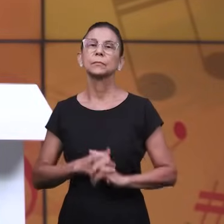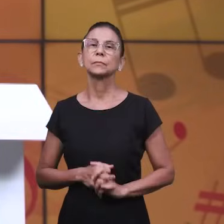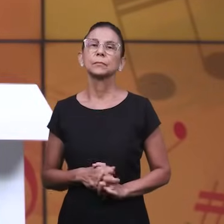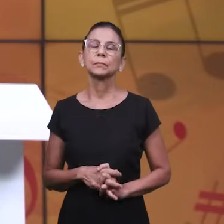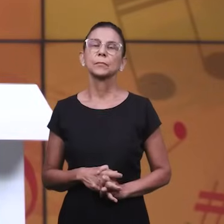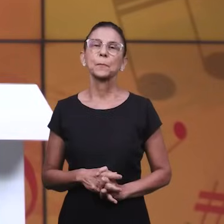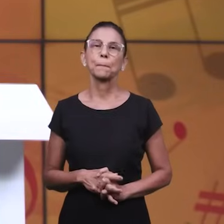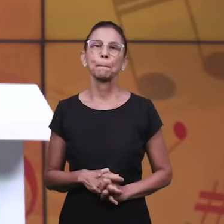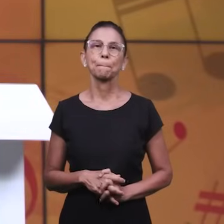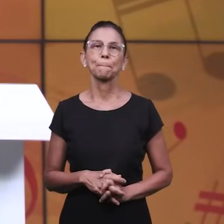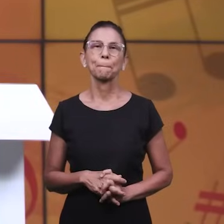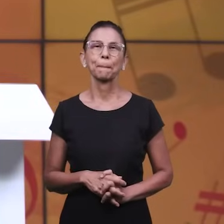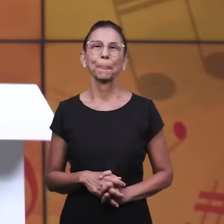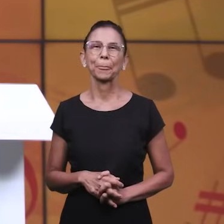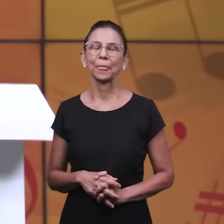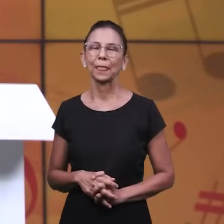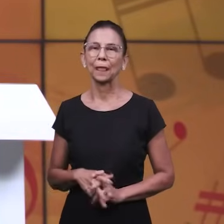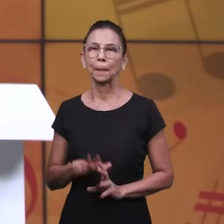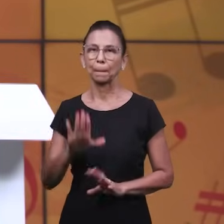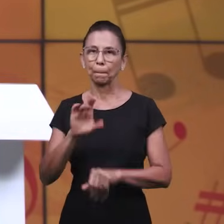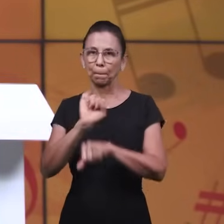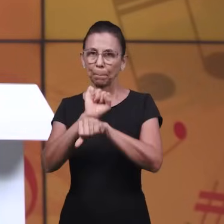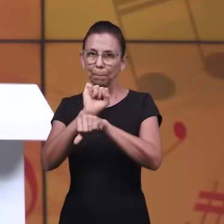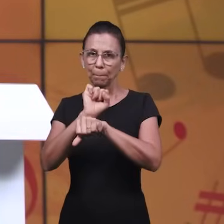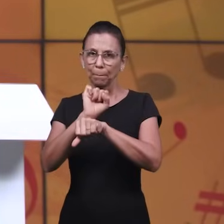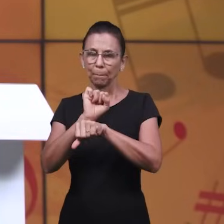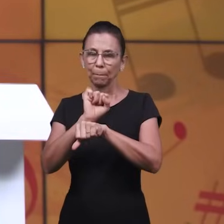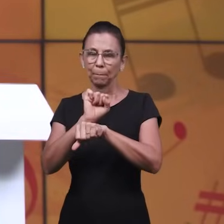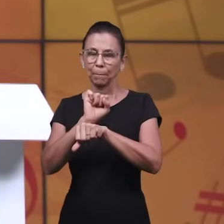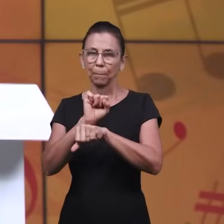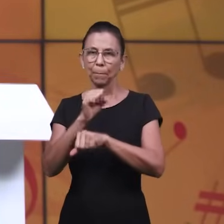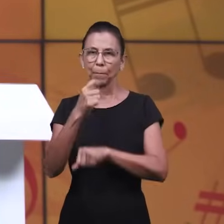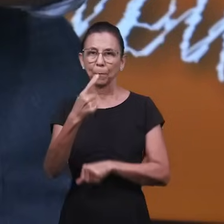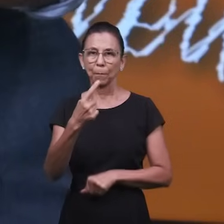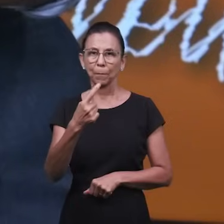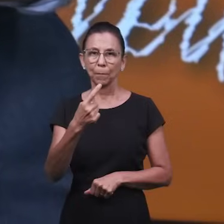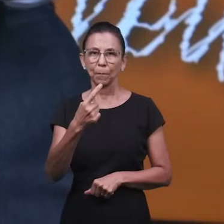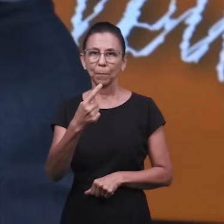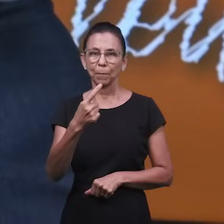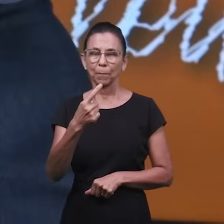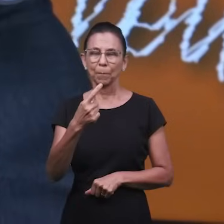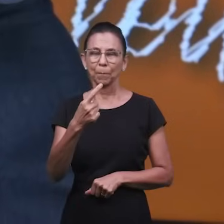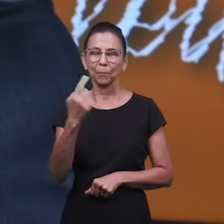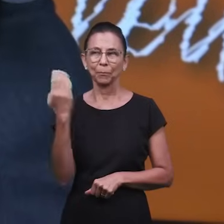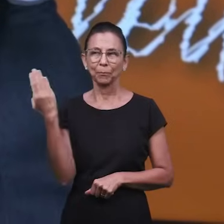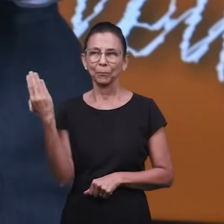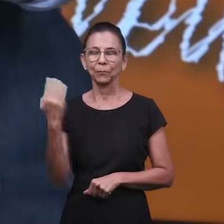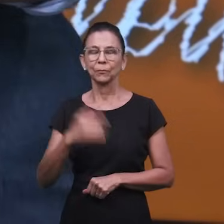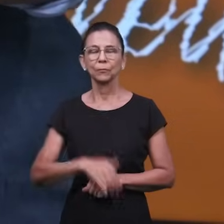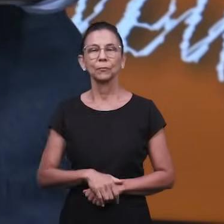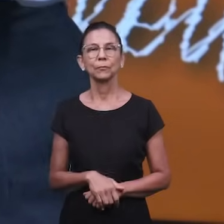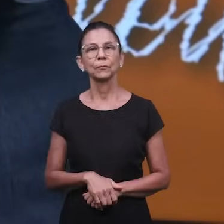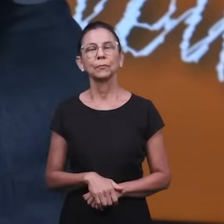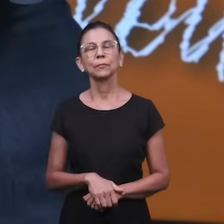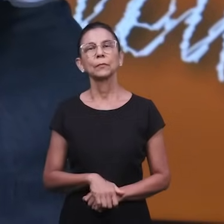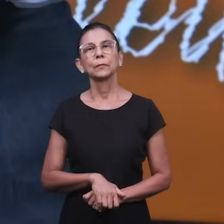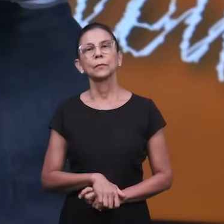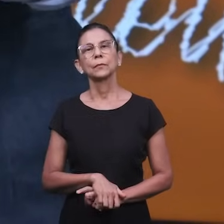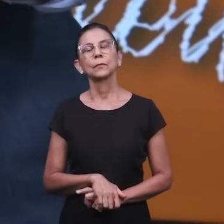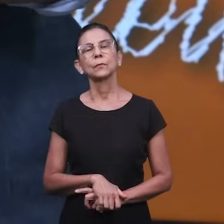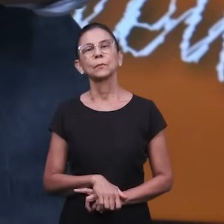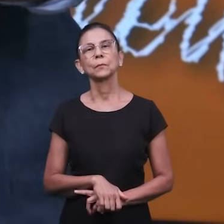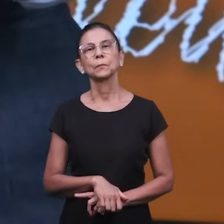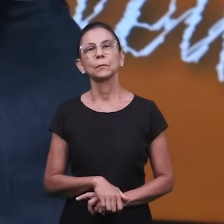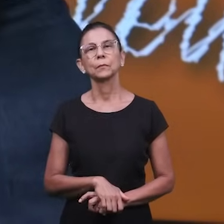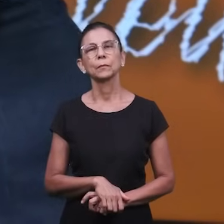Vamos começar com silêncio. 1, 2, 3, 4. 1,